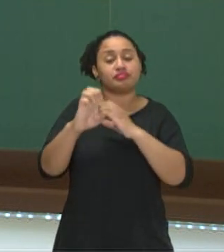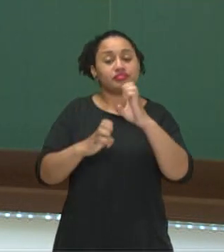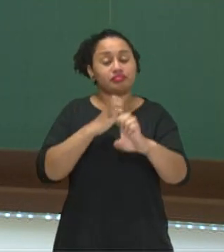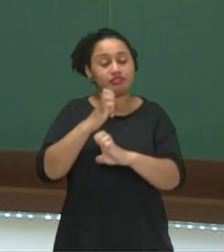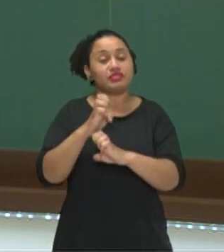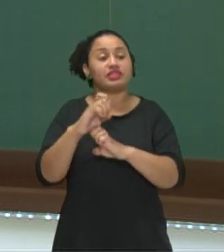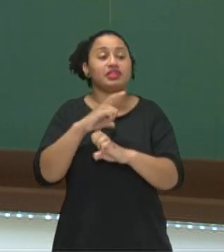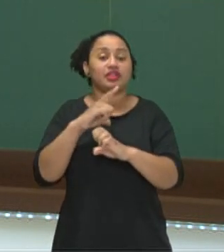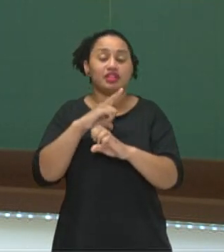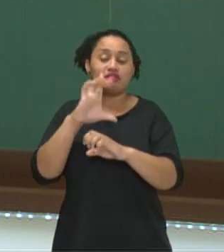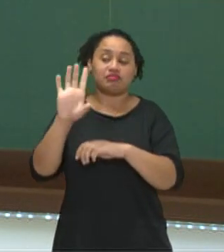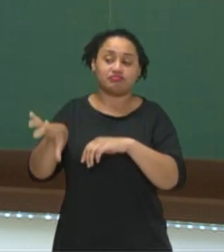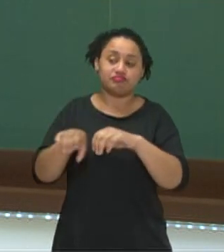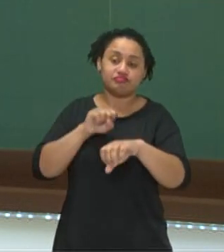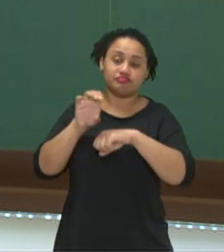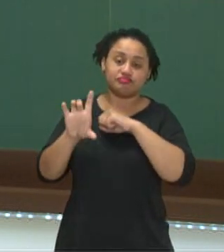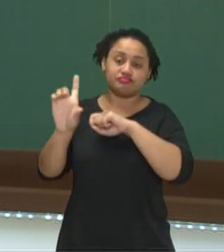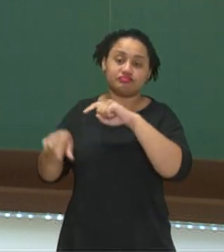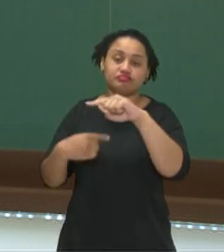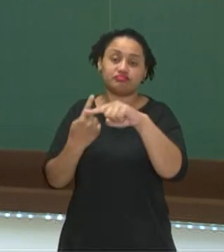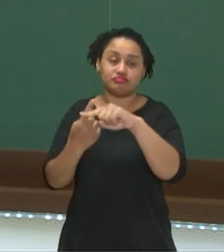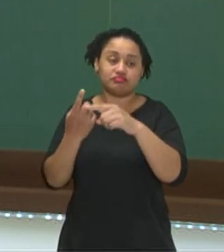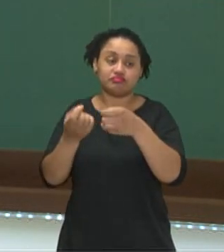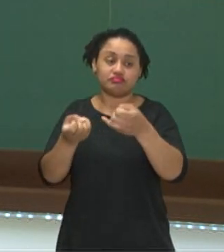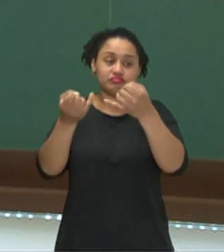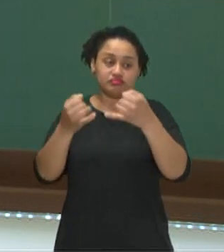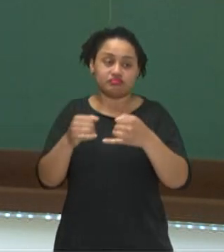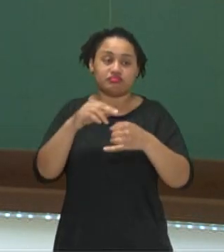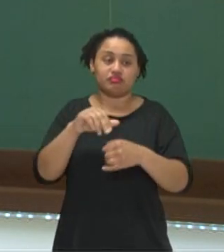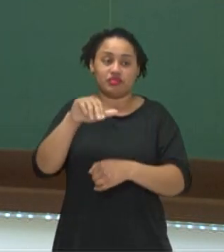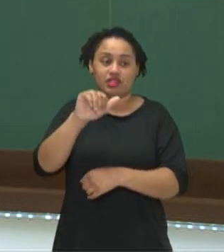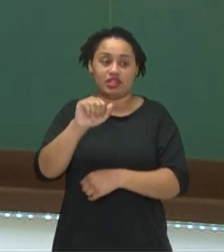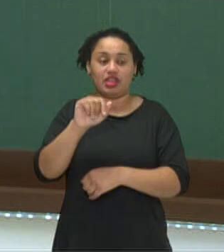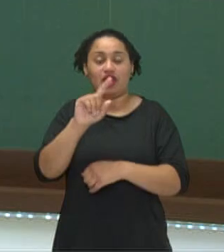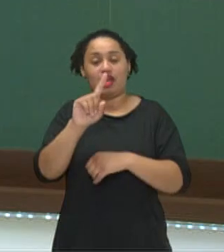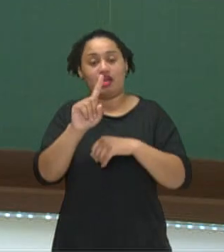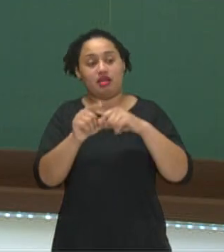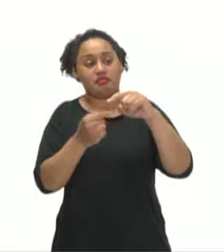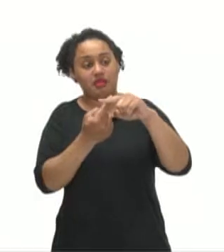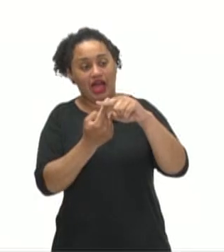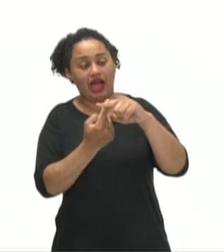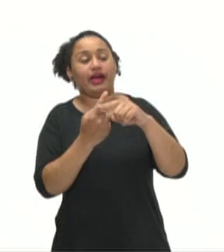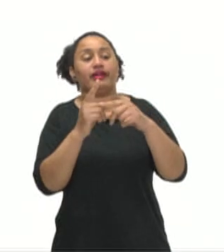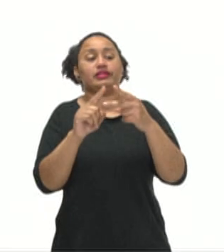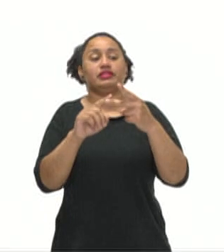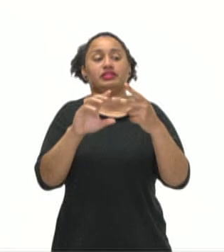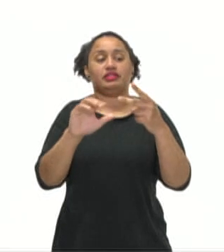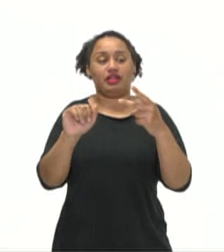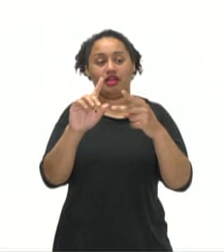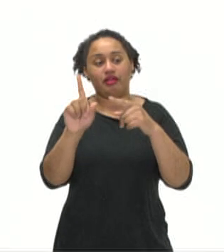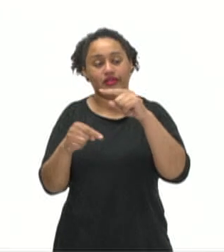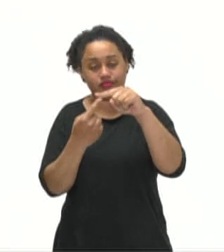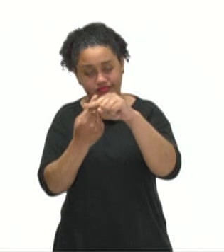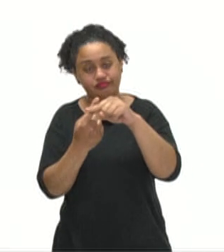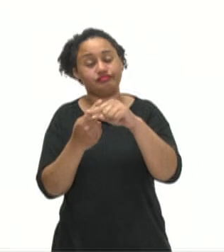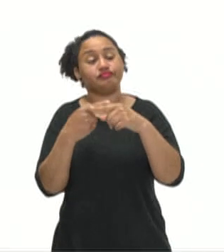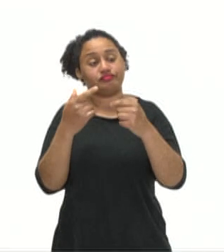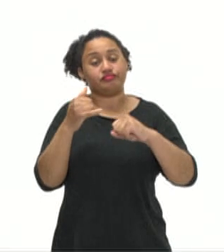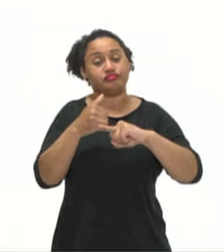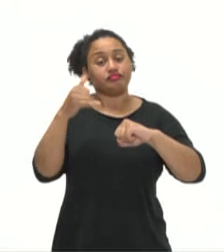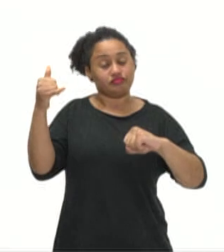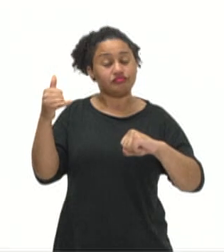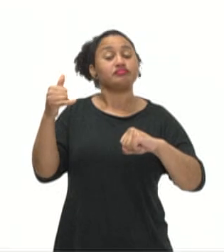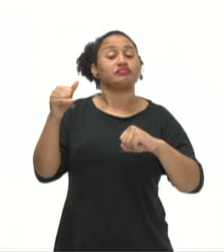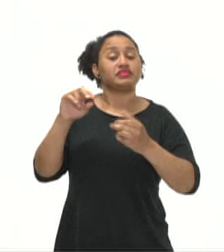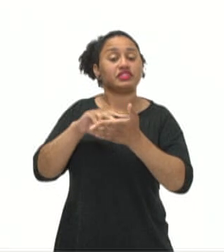adquire carga positiva e aí a gente escreve, por exemplo, Na+, Ca2+. Então, cátion, sinal